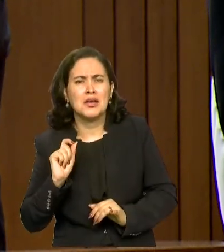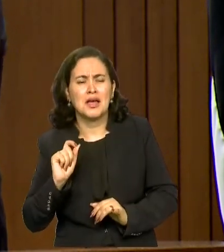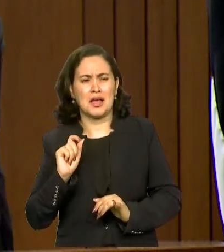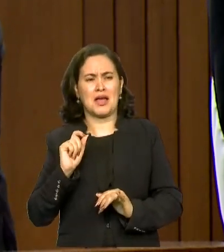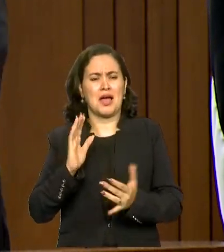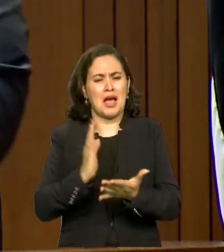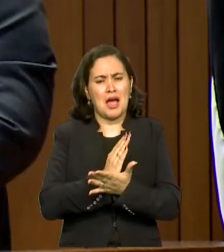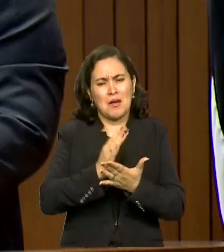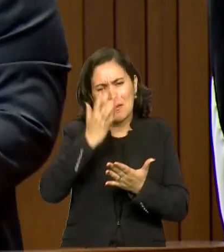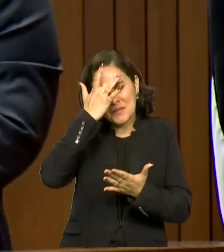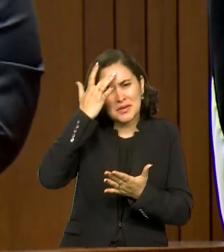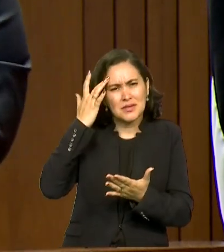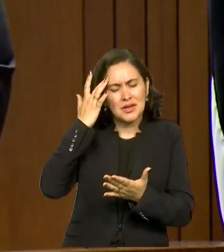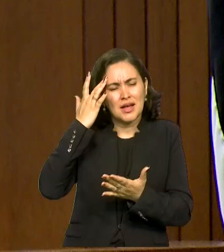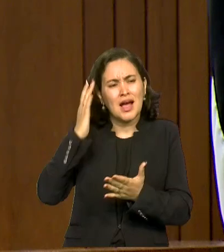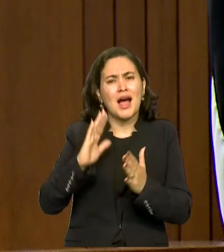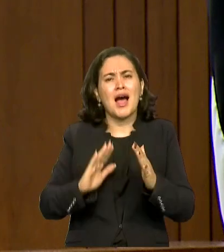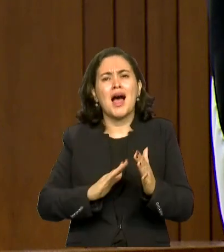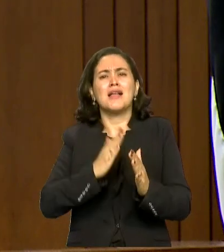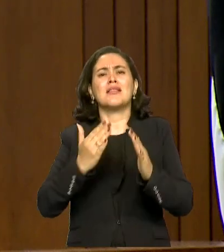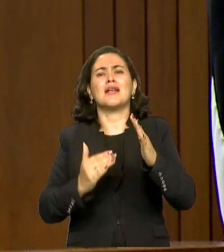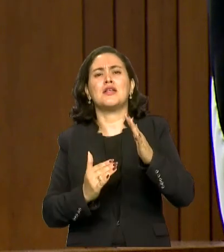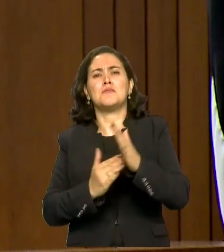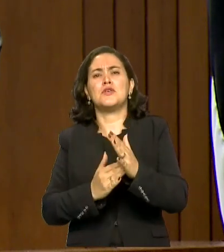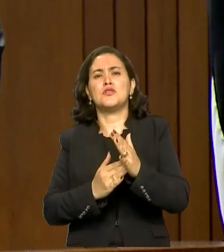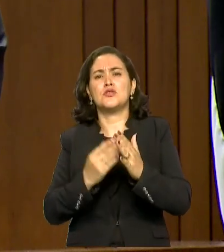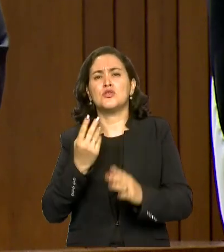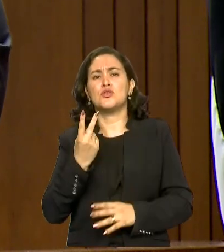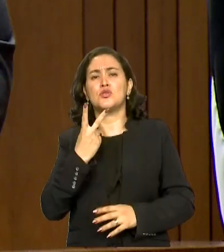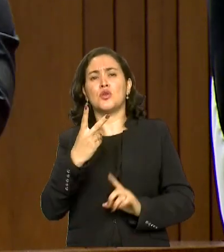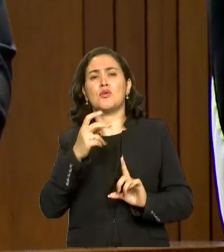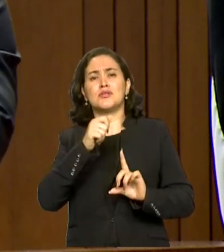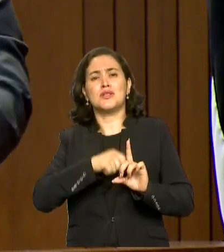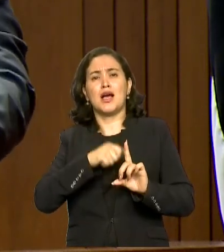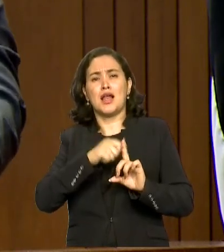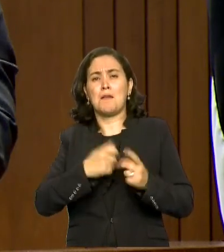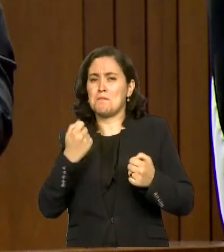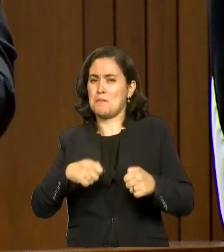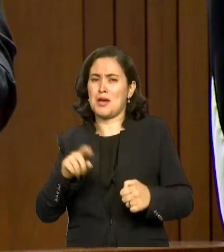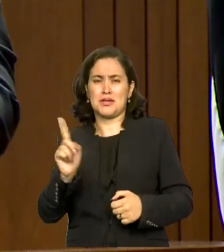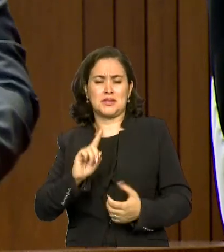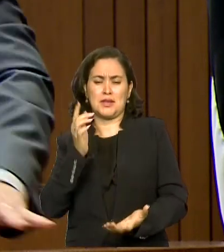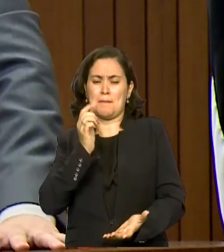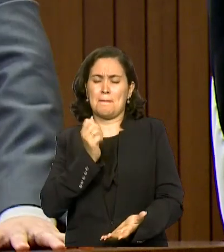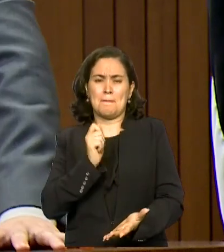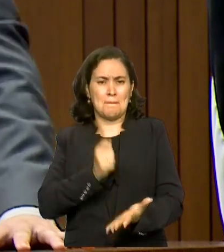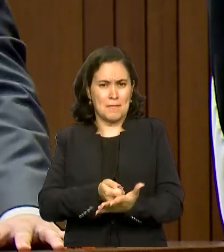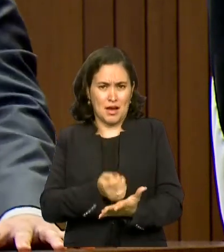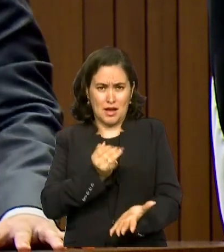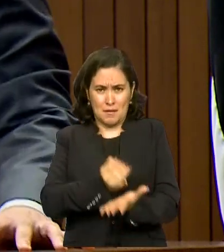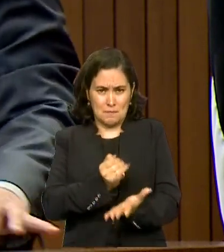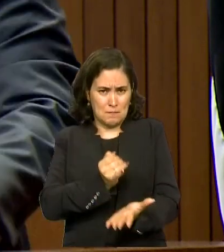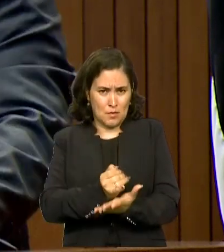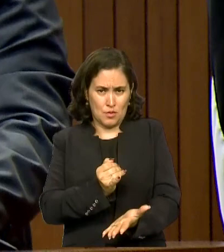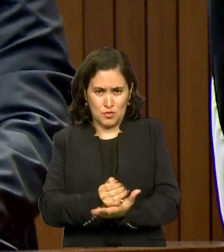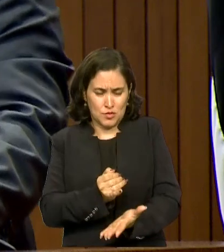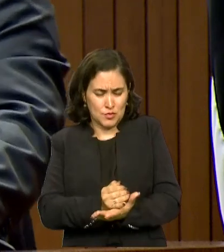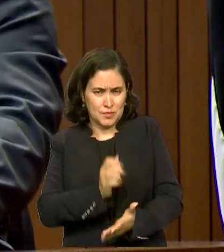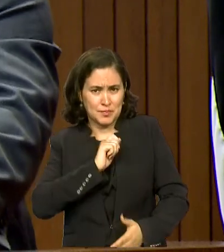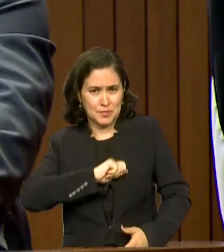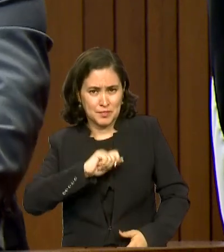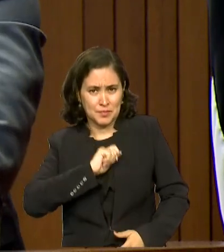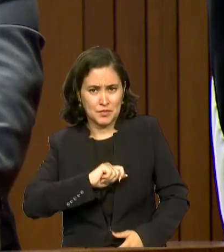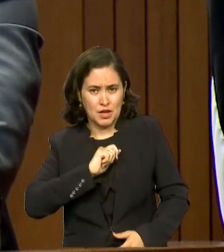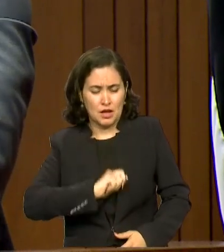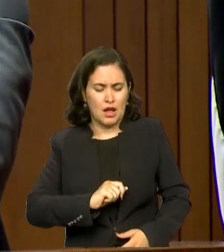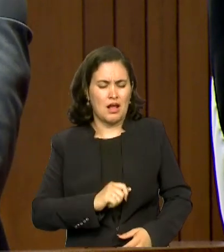faixa de dois salários mínimos do imposto de renda. E aí passou o ano inteiro com esse mimimi. E ontem o presidente